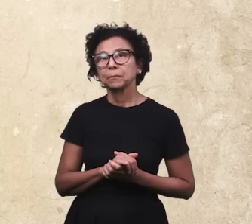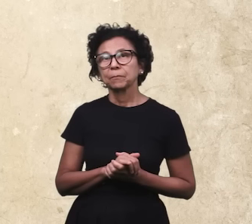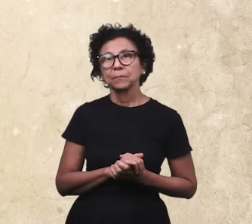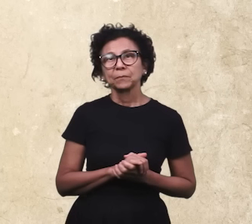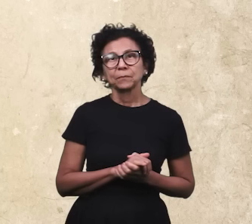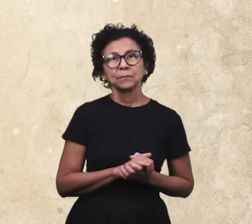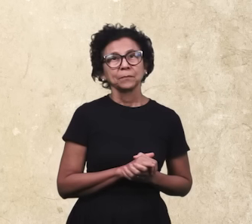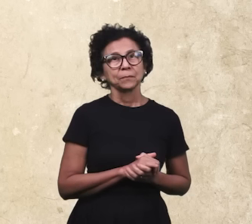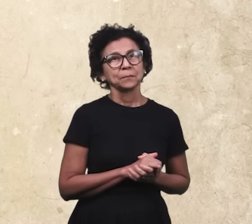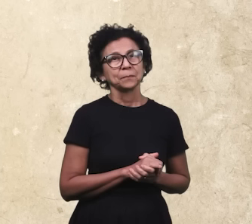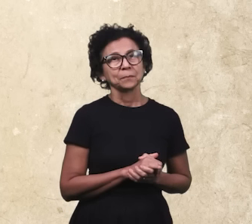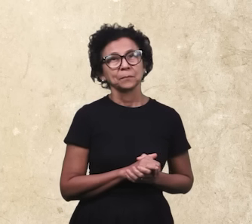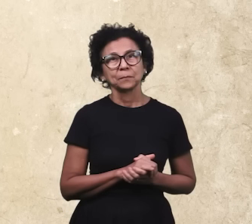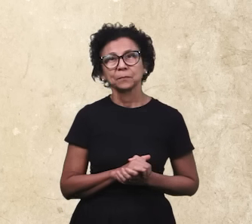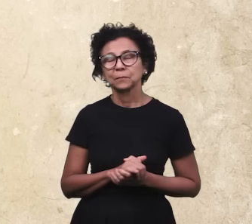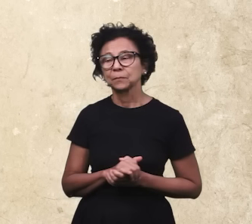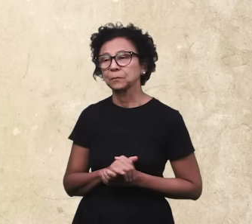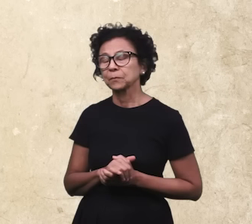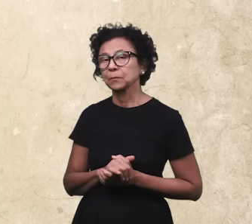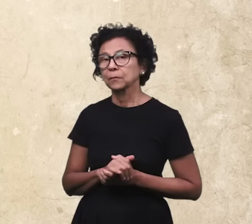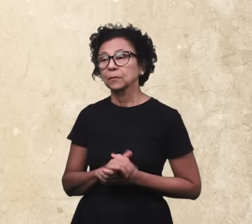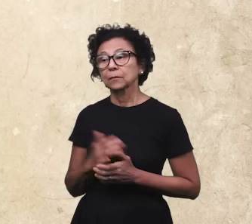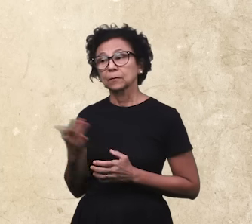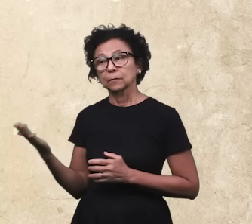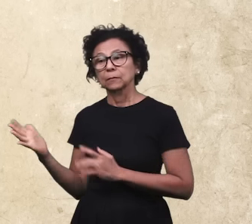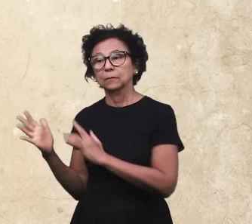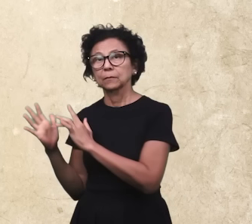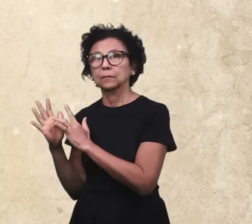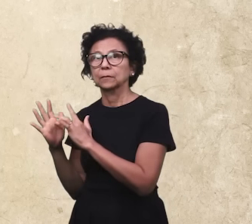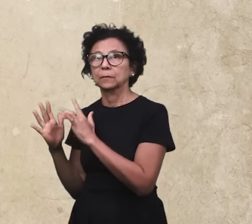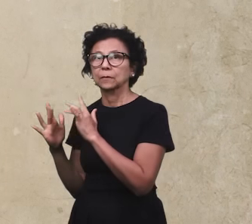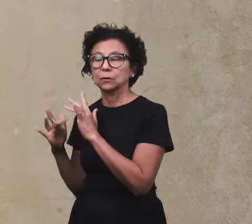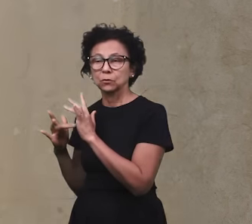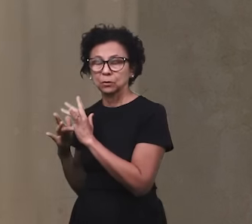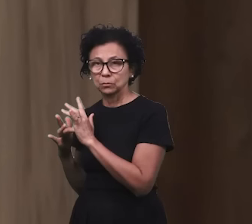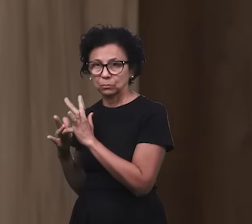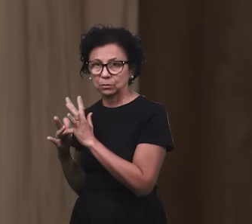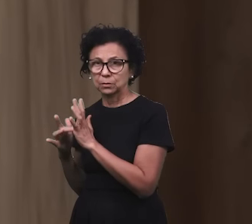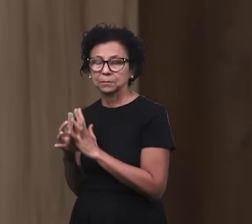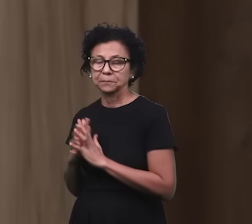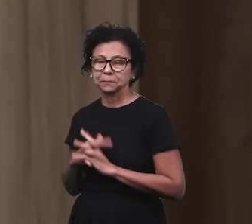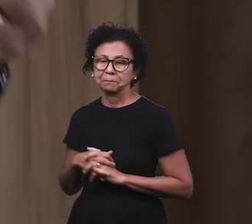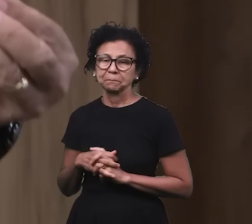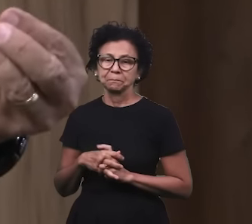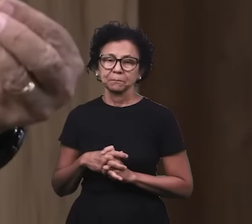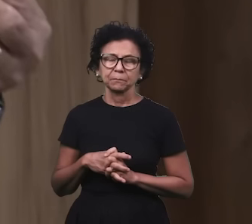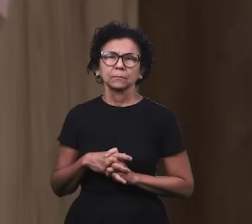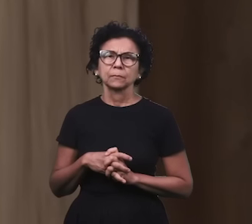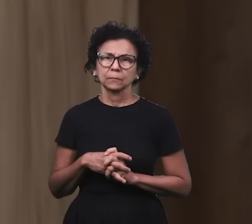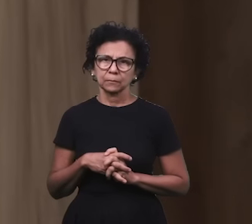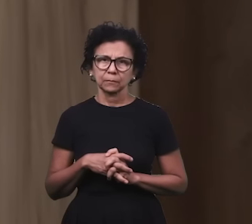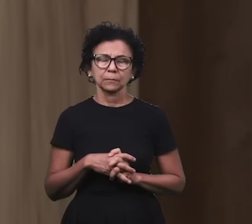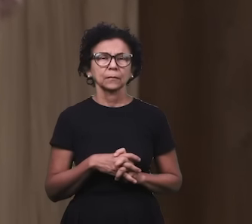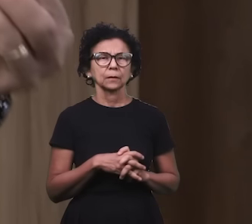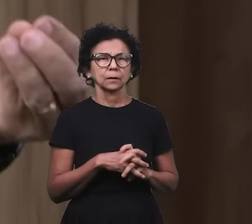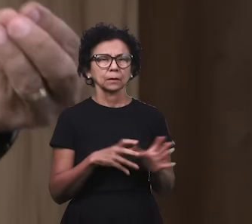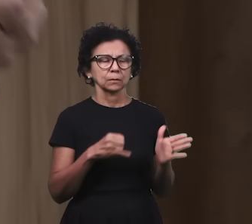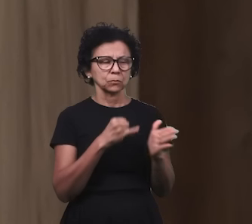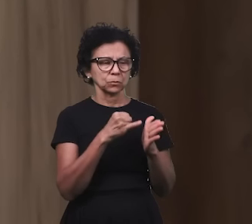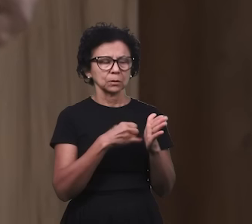foi com eles e era-lhes sujeito, embora o Senhor Jesus, ele foi sujeito à